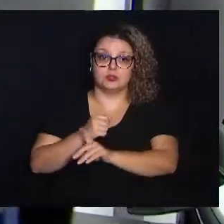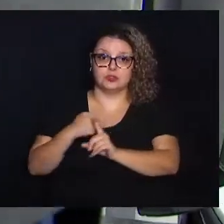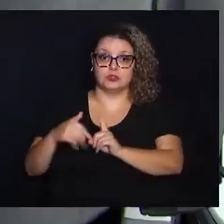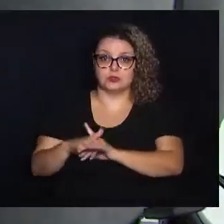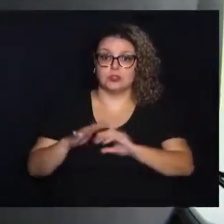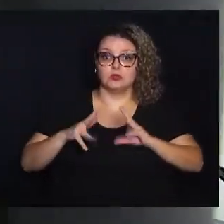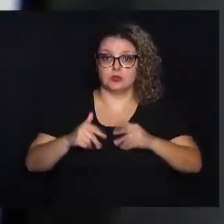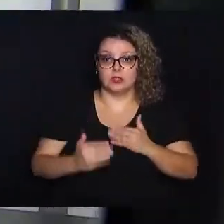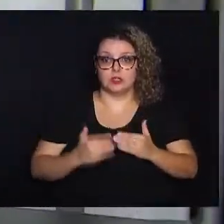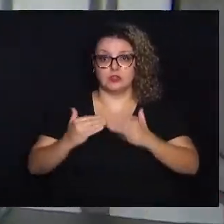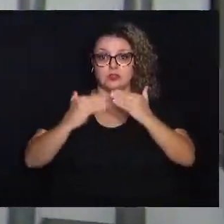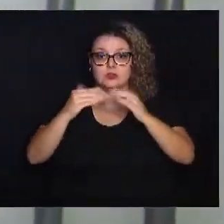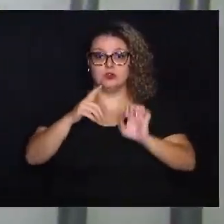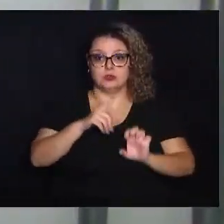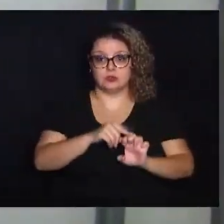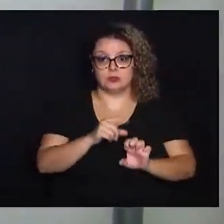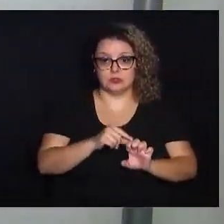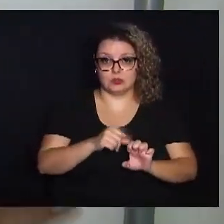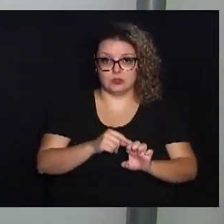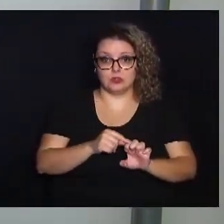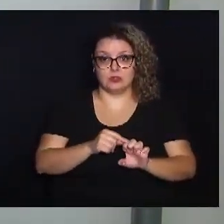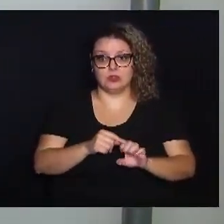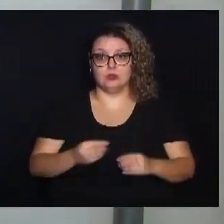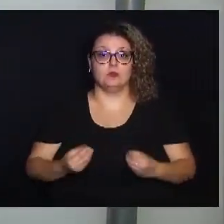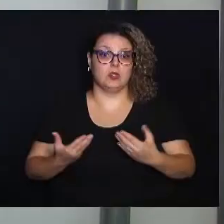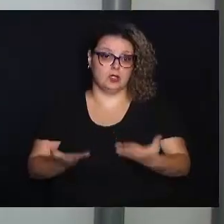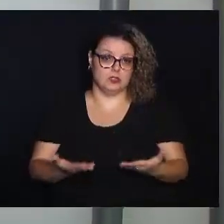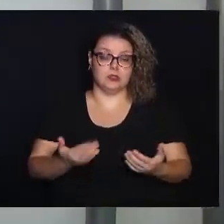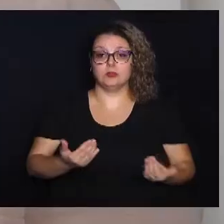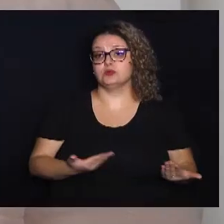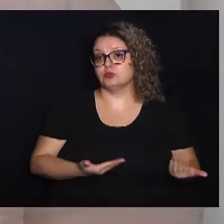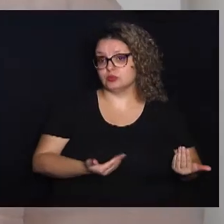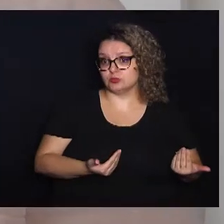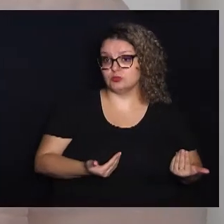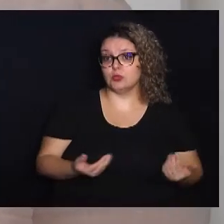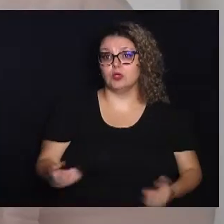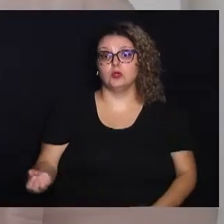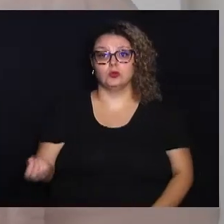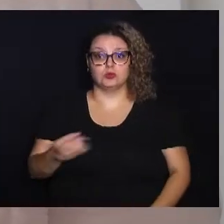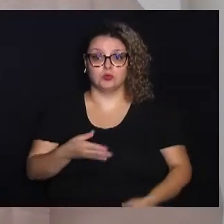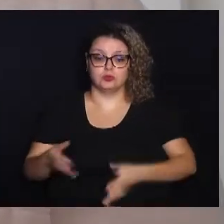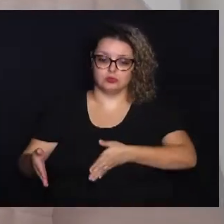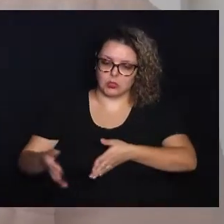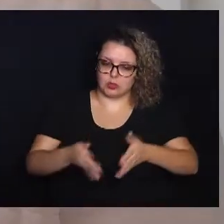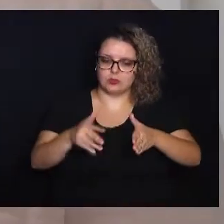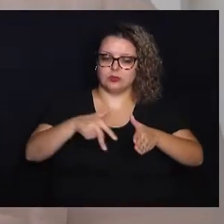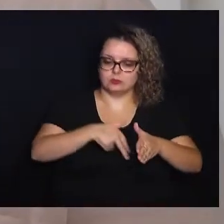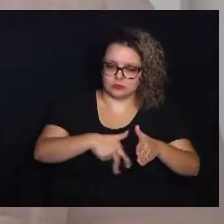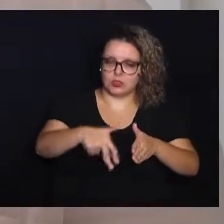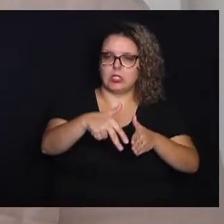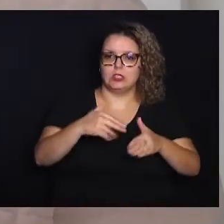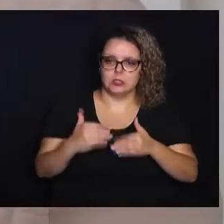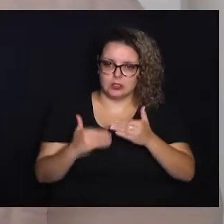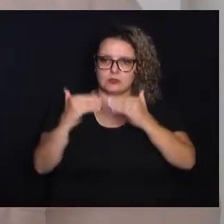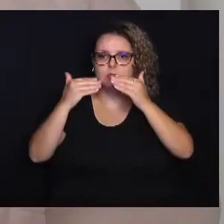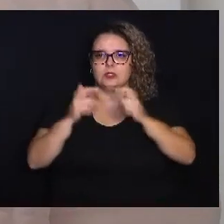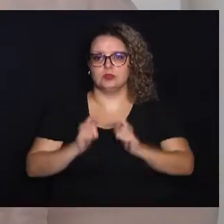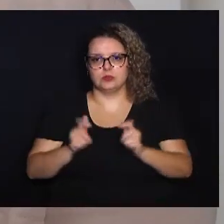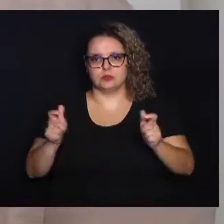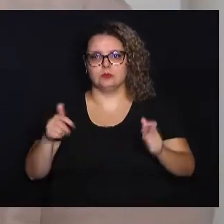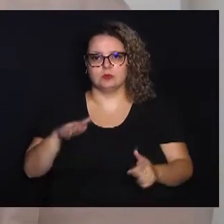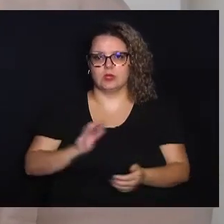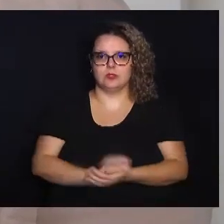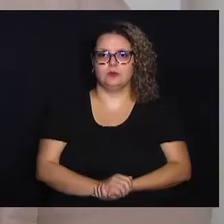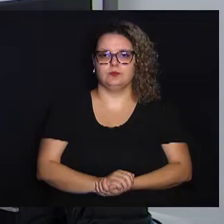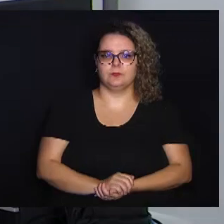sociedade como um todo desenvolver o empreendedorismo né proporcionar para esse jovem um novo caminho para que ele possa ir tá crescendo e se